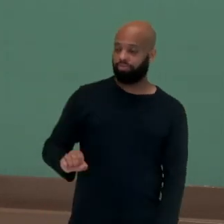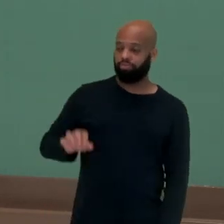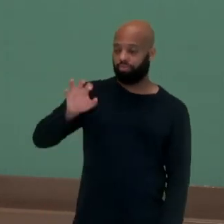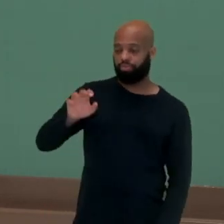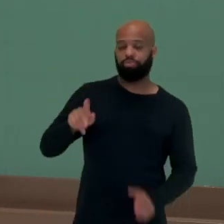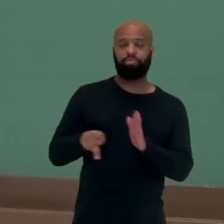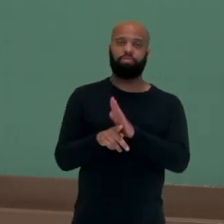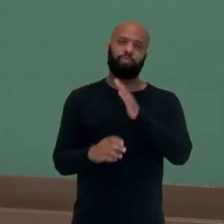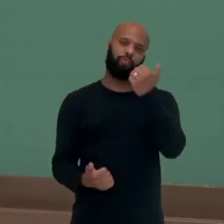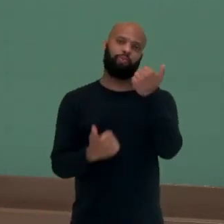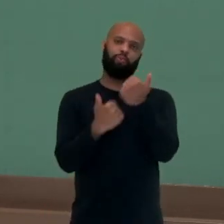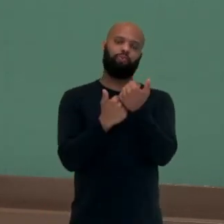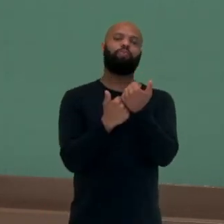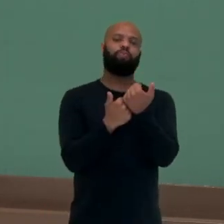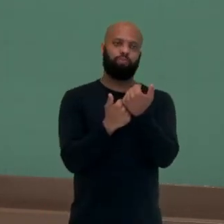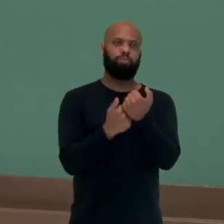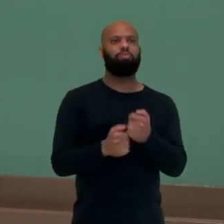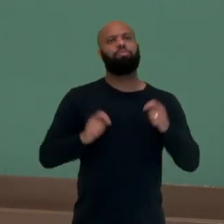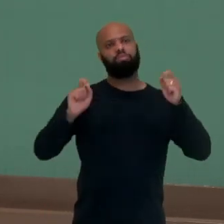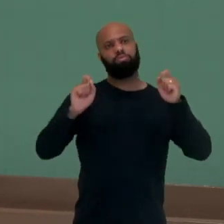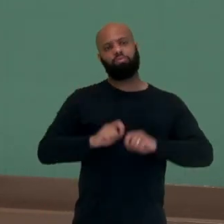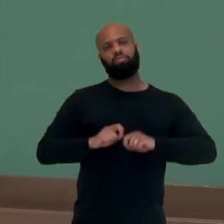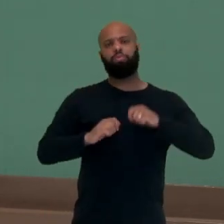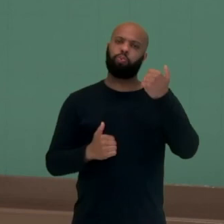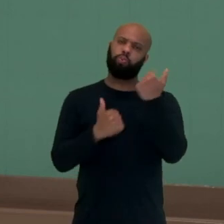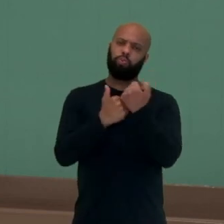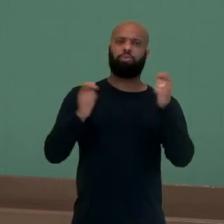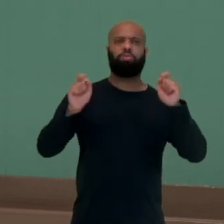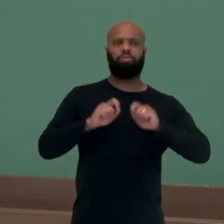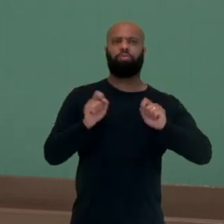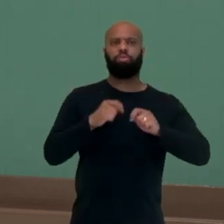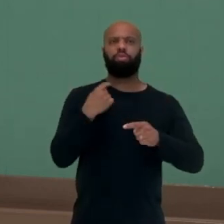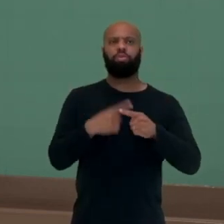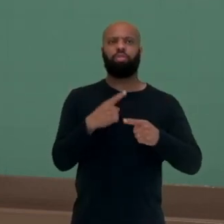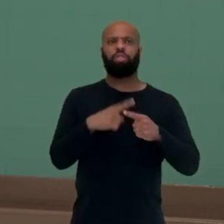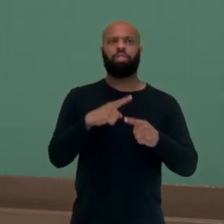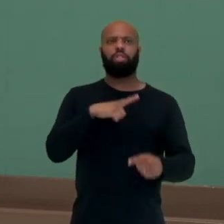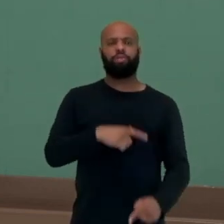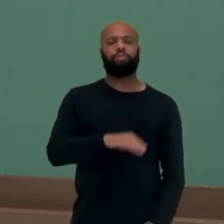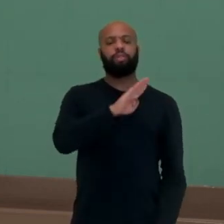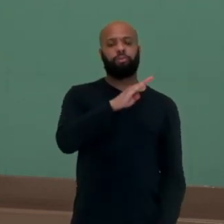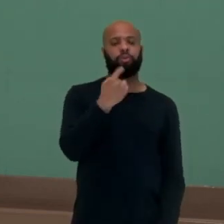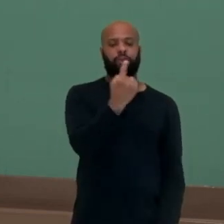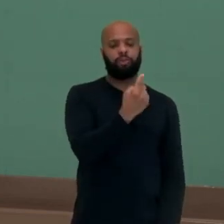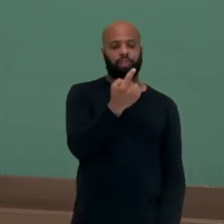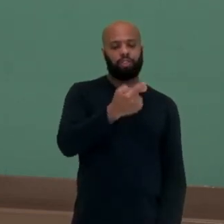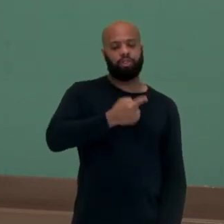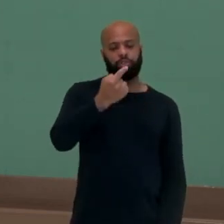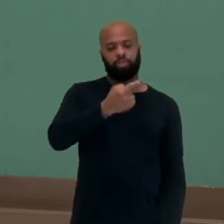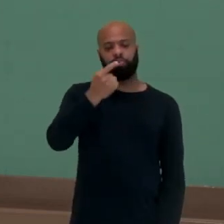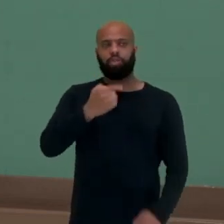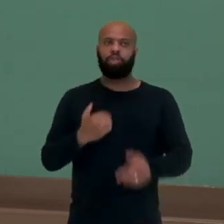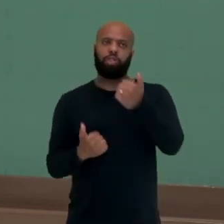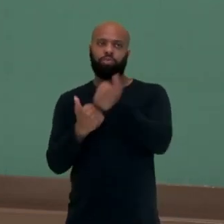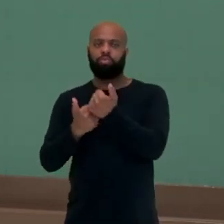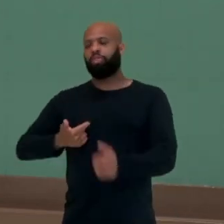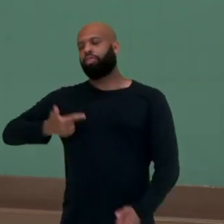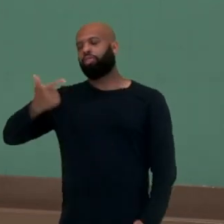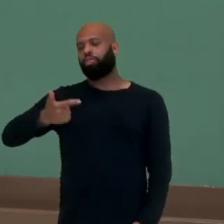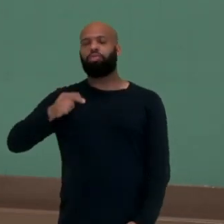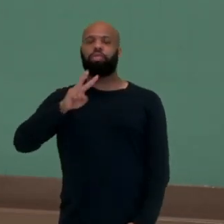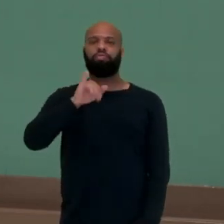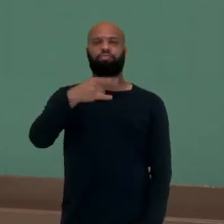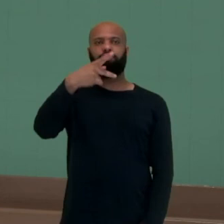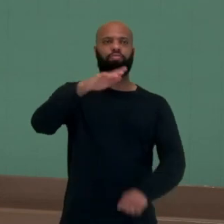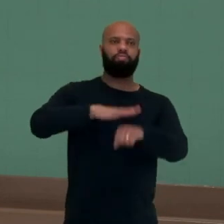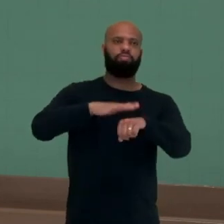adição. Poderíamos também usar a substituição. Isolar o b, por exemplo, na primeira e substituir na segunda. Isso vai de